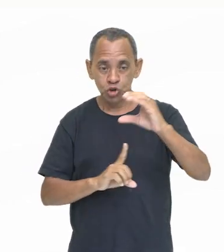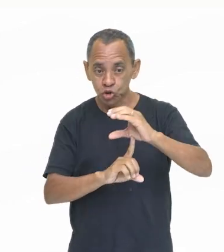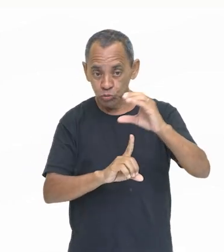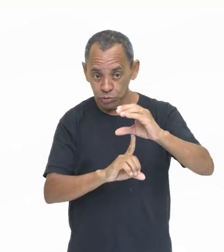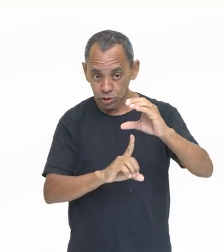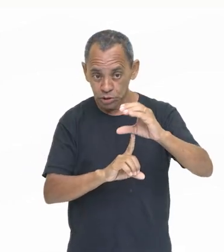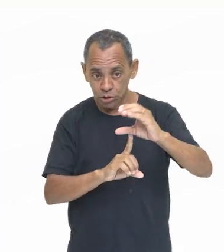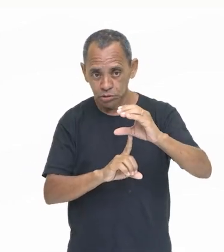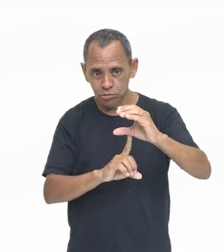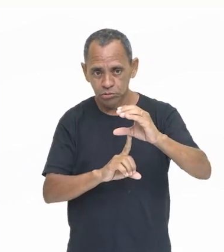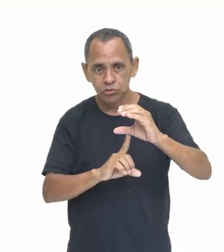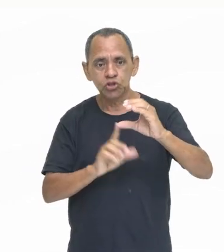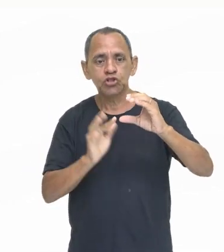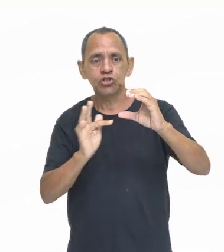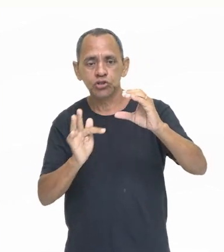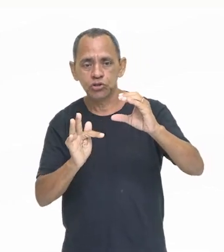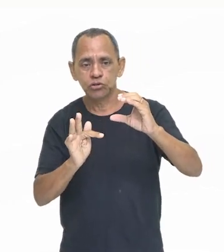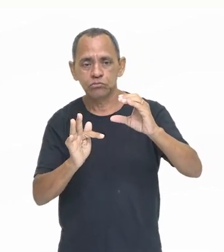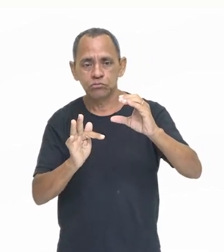aqui, ó.